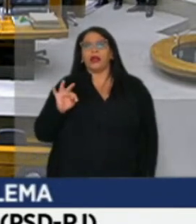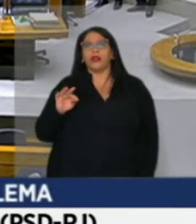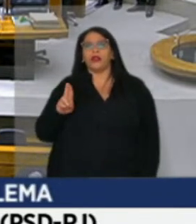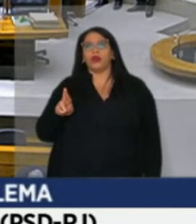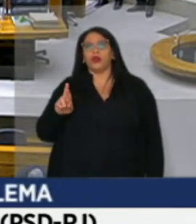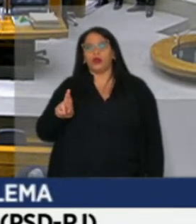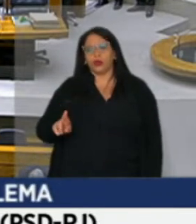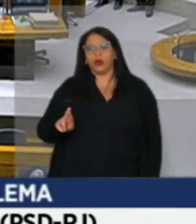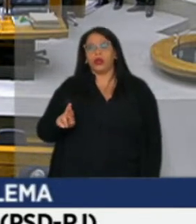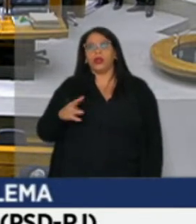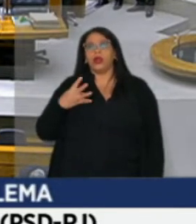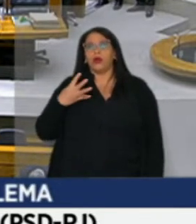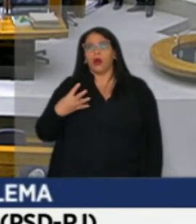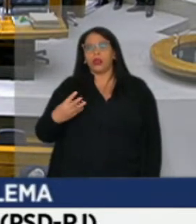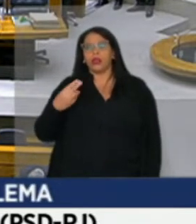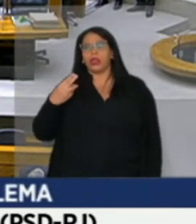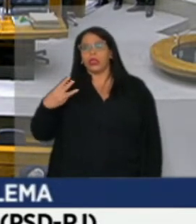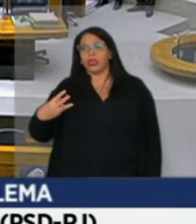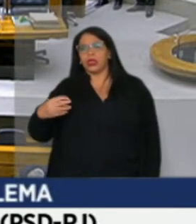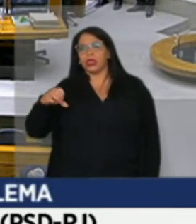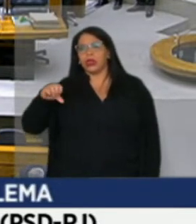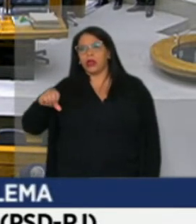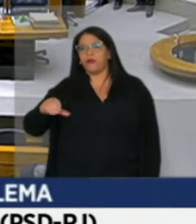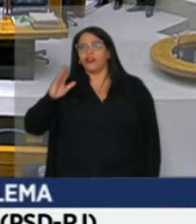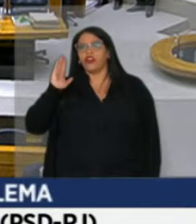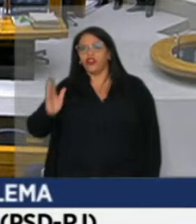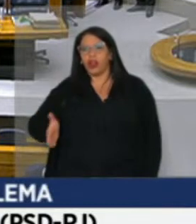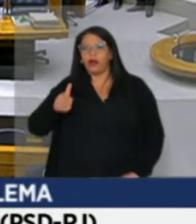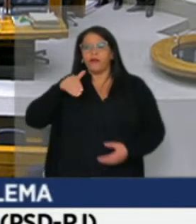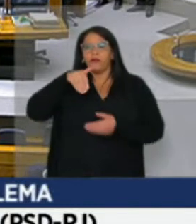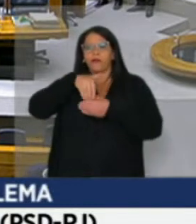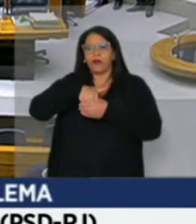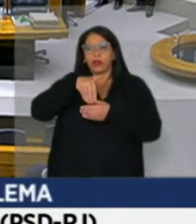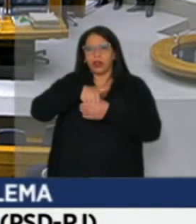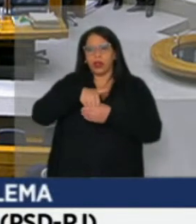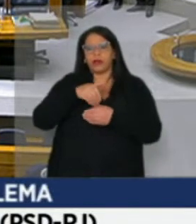439 deputadas e deputados já votaram.